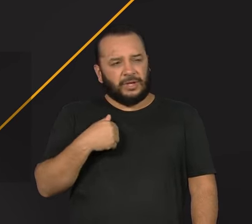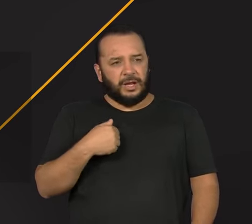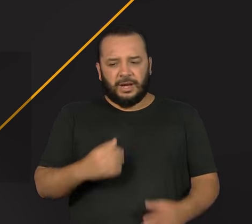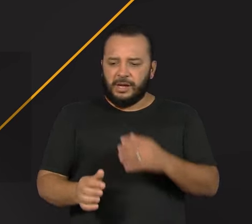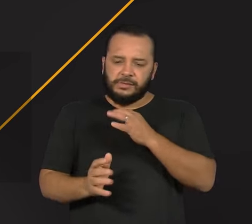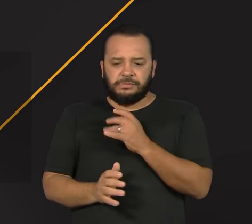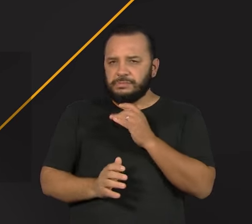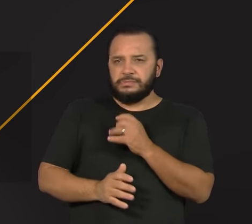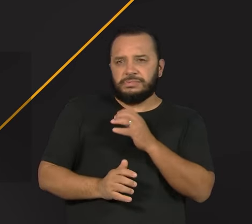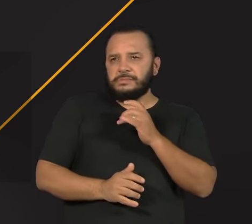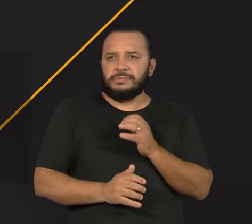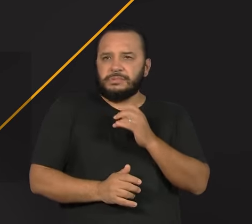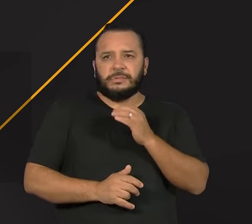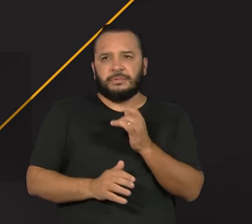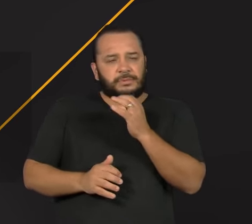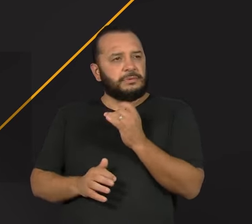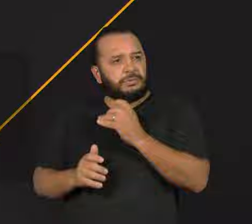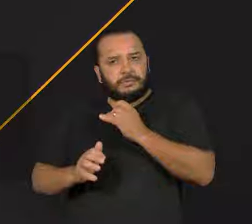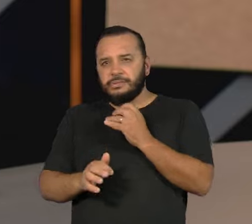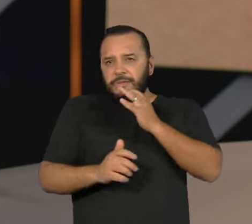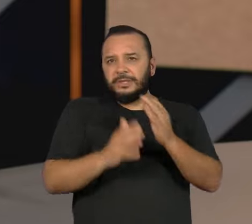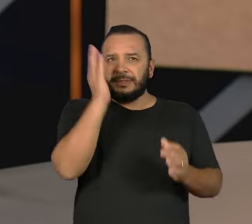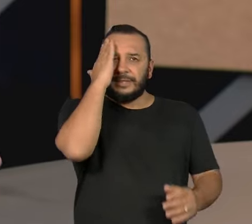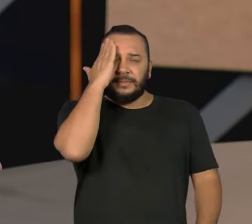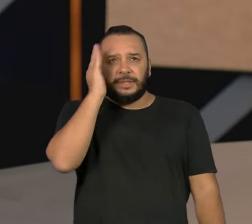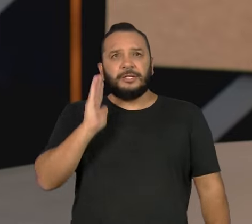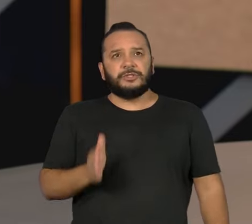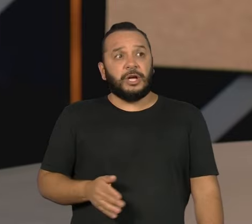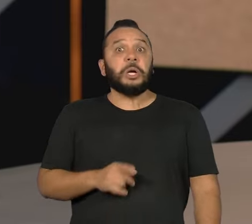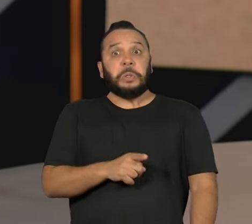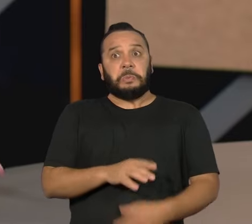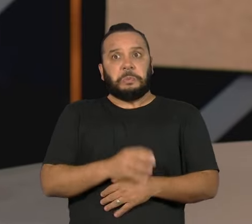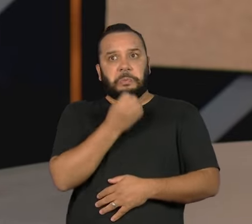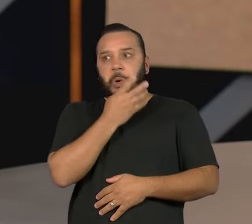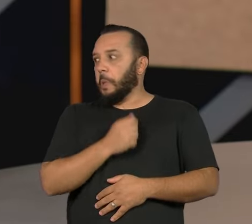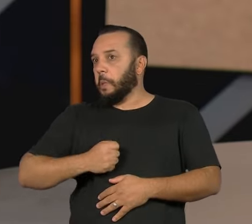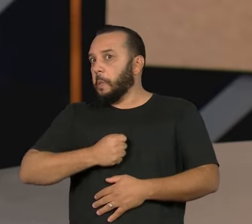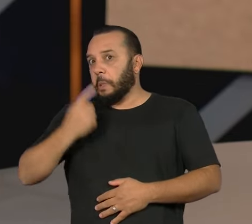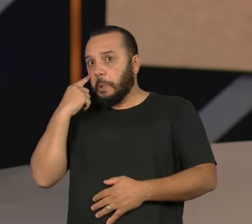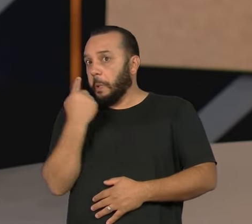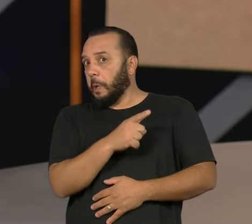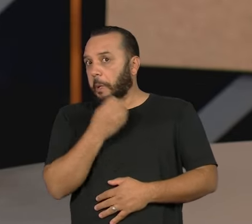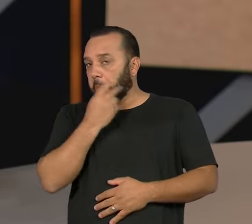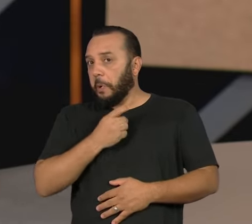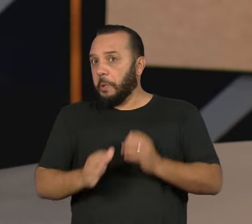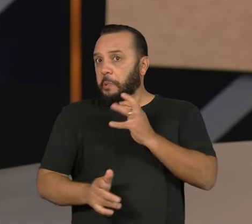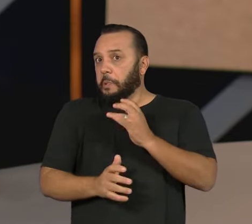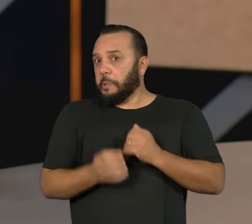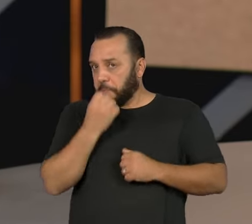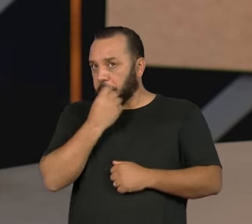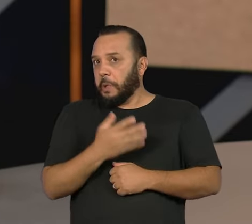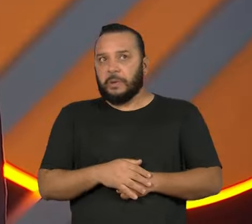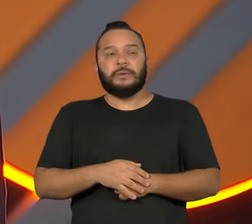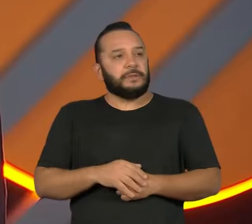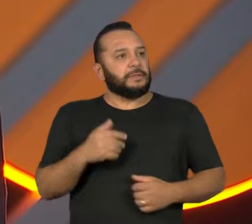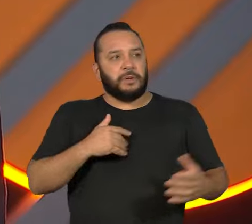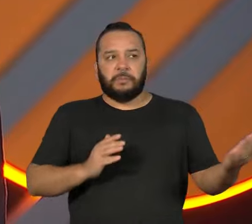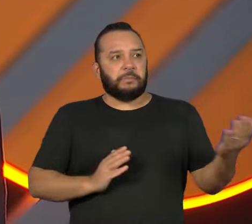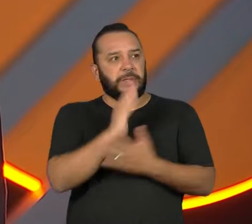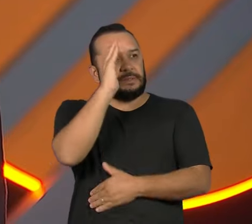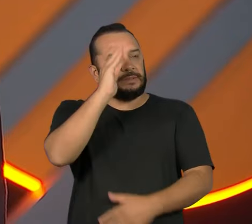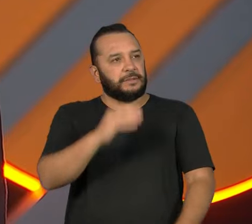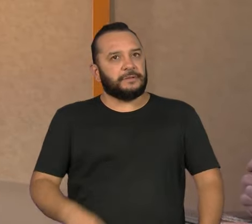saxofone e saí tocando como se eu estivesse lendo o gibi da Mônica. Ô, oh, esse menino é bom, o moleque é bom, não erra uma nota e tal, não sei o quê. E fiz, passei a régua